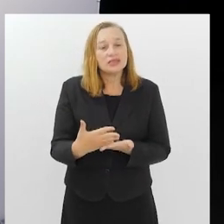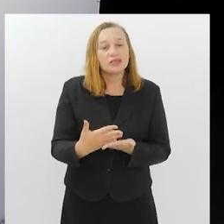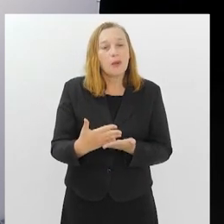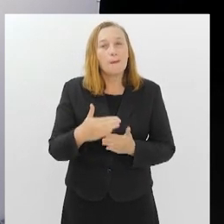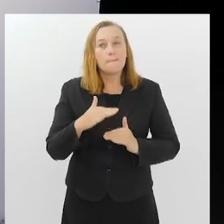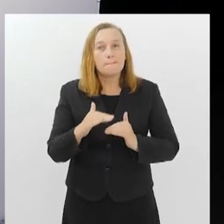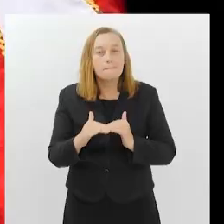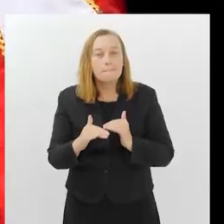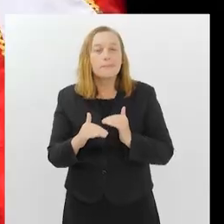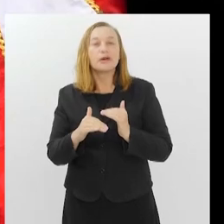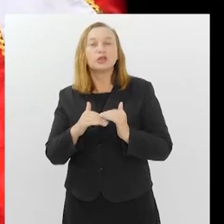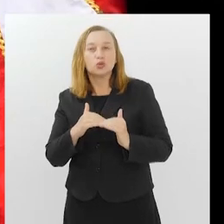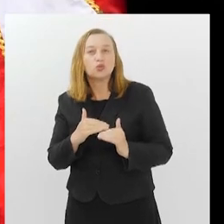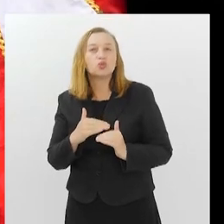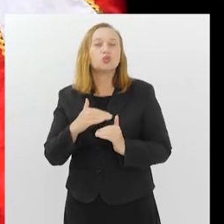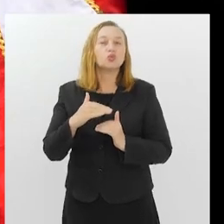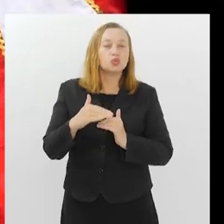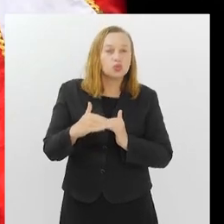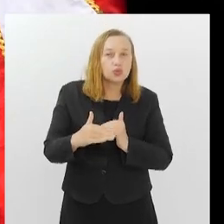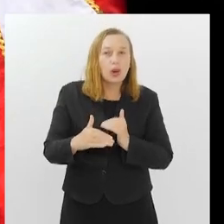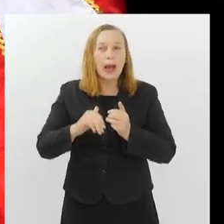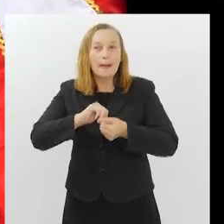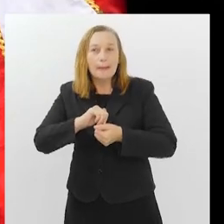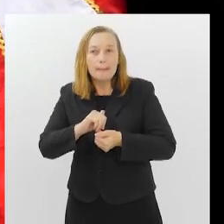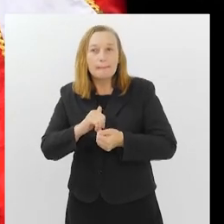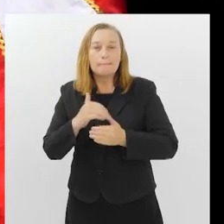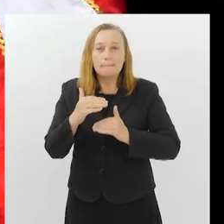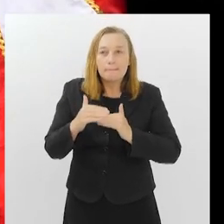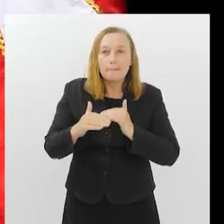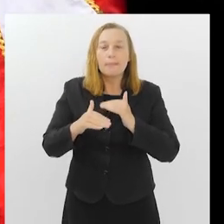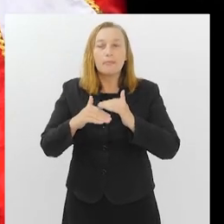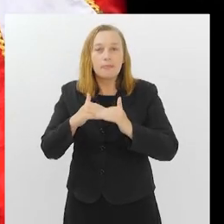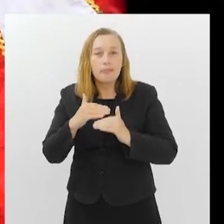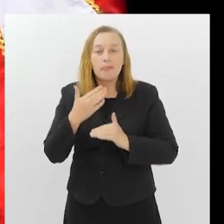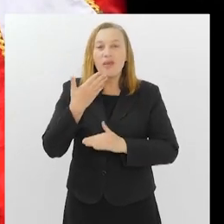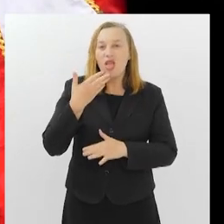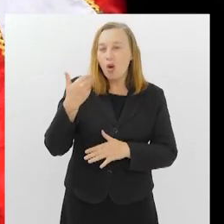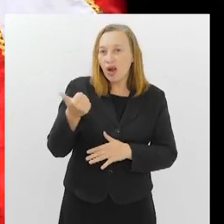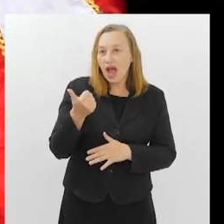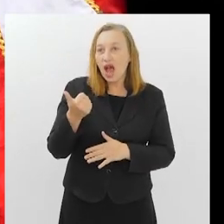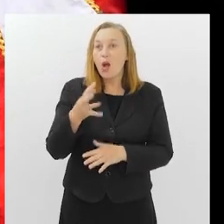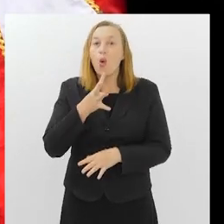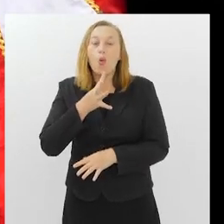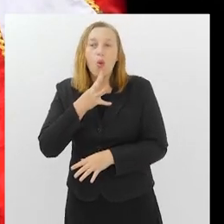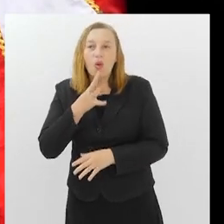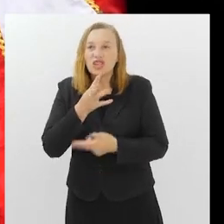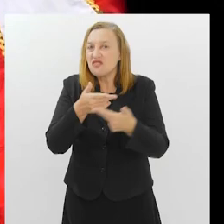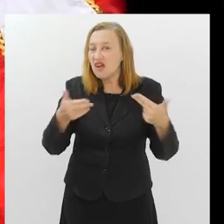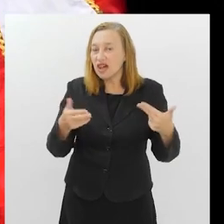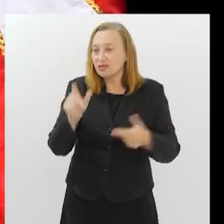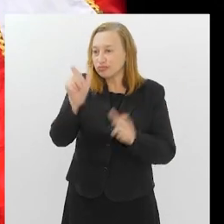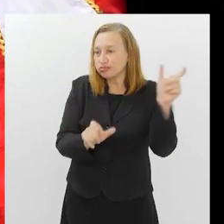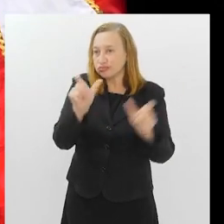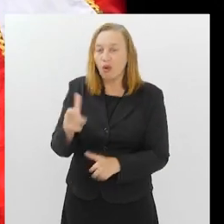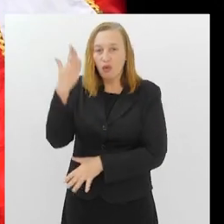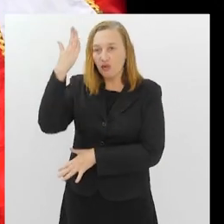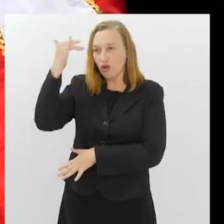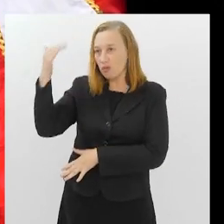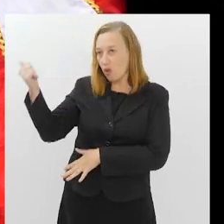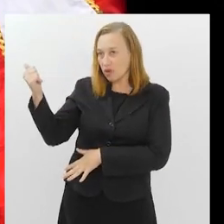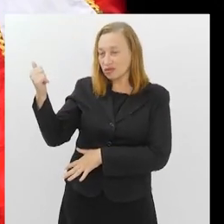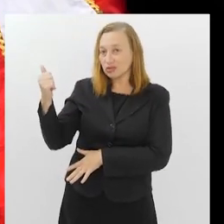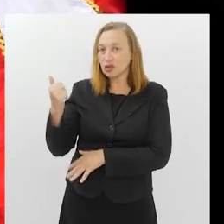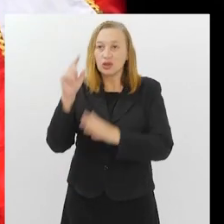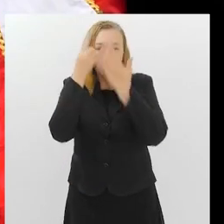dar os meus primeiros passos, fui podendo me aprimorizar, né? Priorizar. É, conheci muitos talentos que hoje em dia são